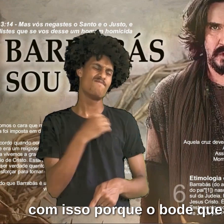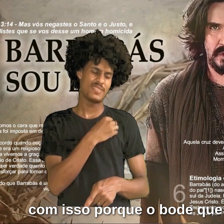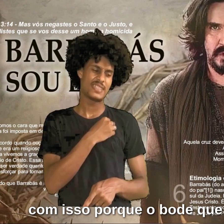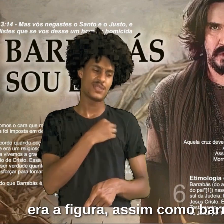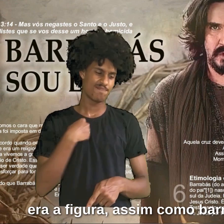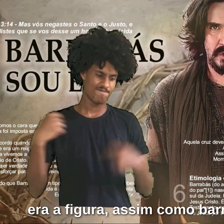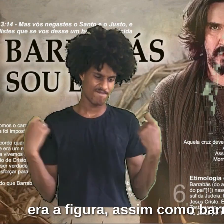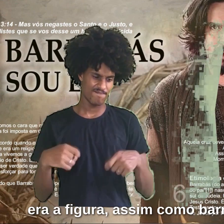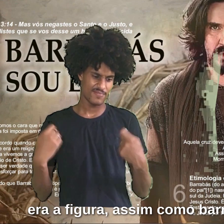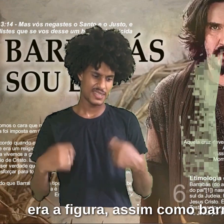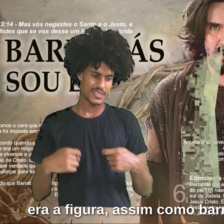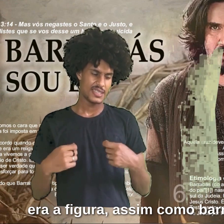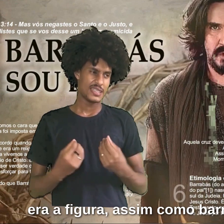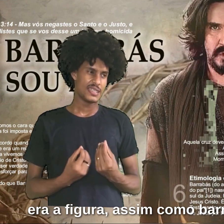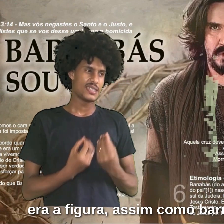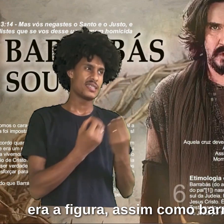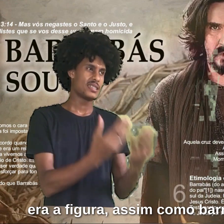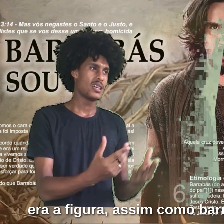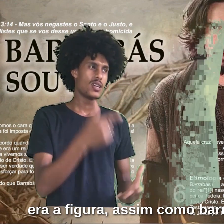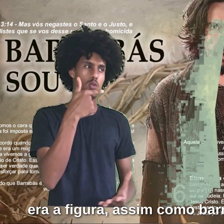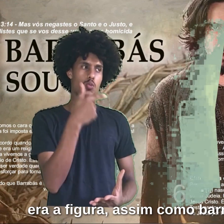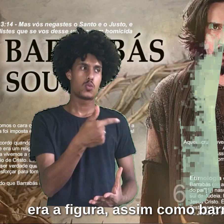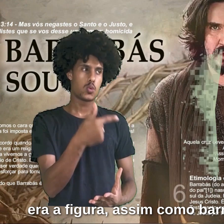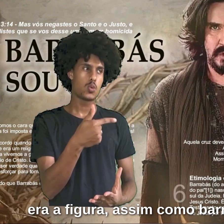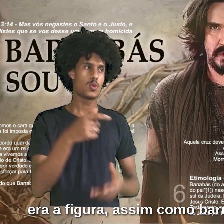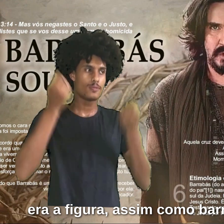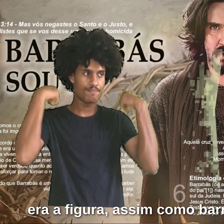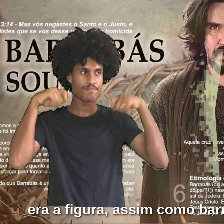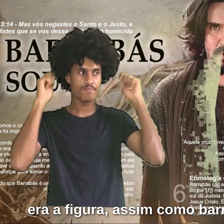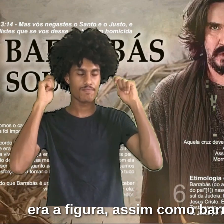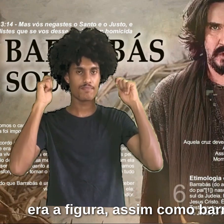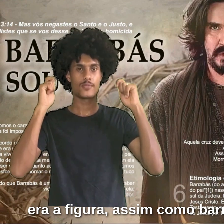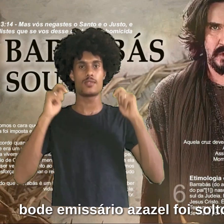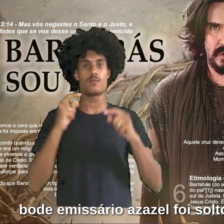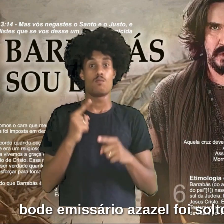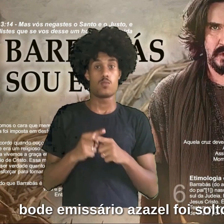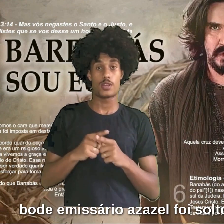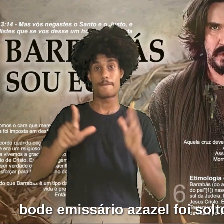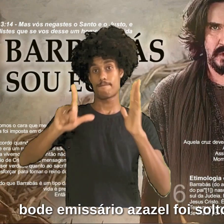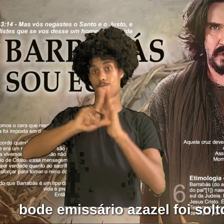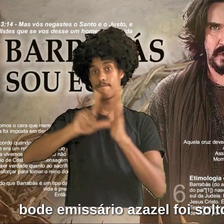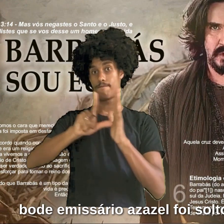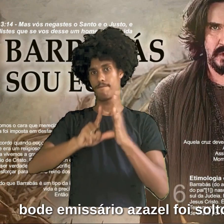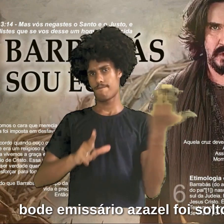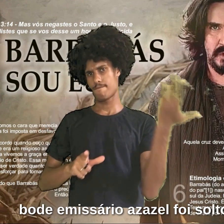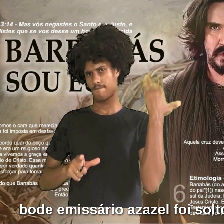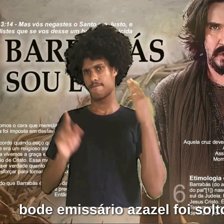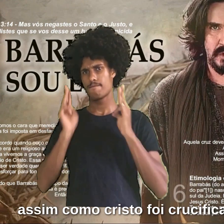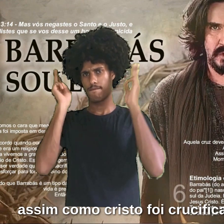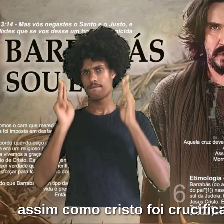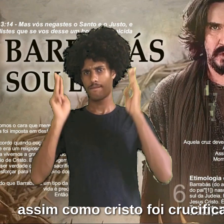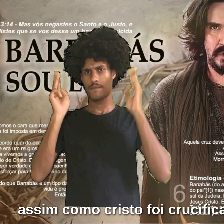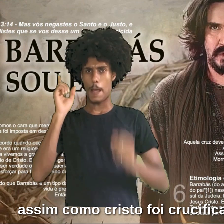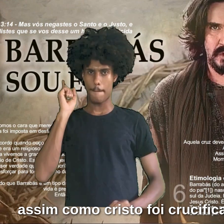é a figura de Cristo, né? Assim como Barrabás, né, foi solto, aquele bode emissário Azazel foi solto também no deserto. E